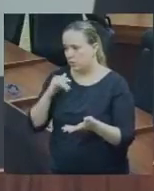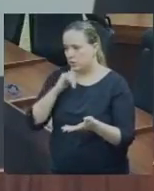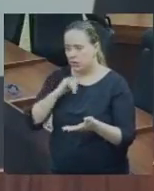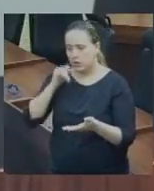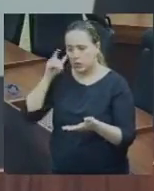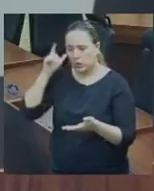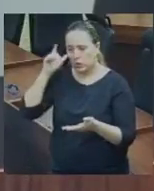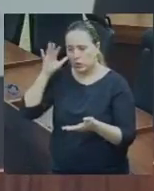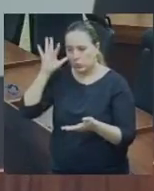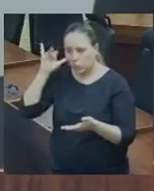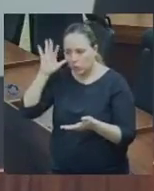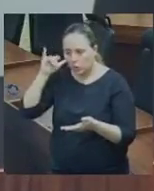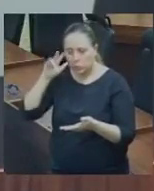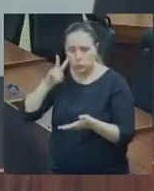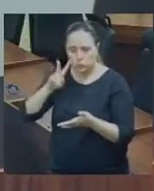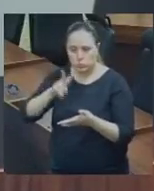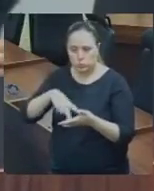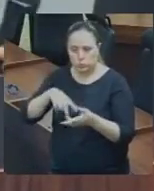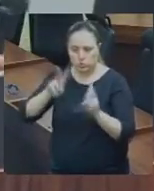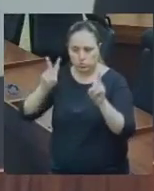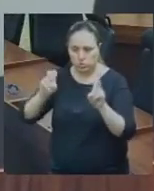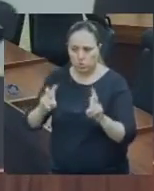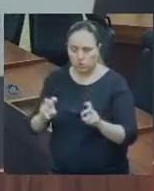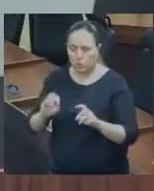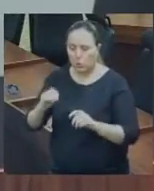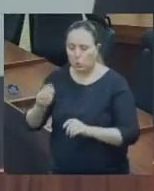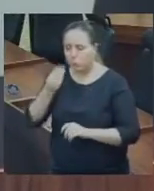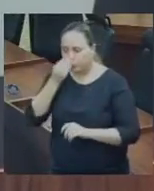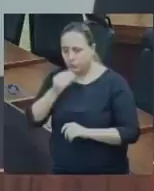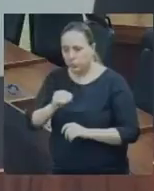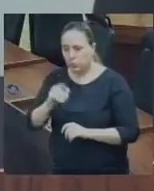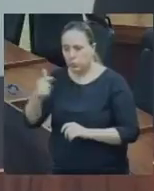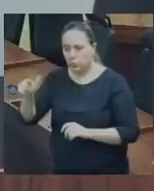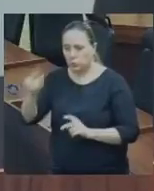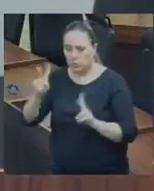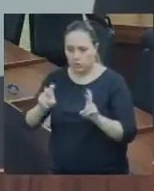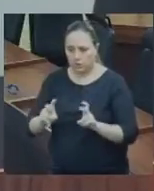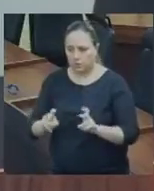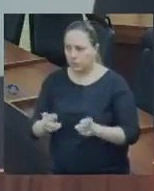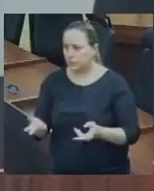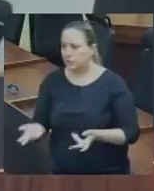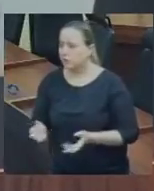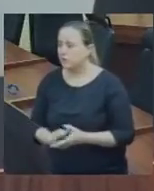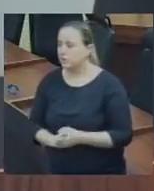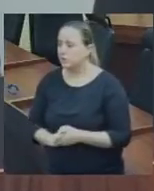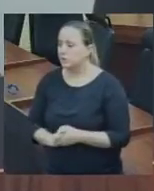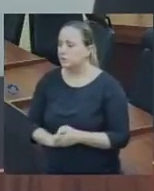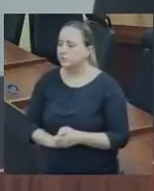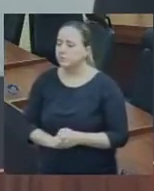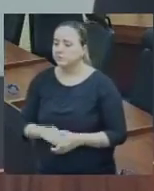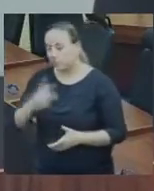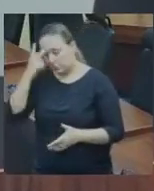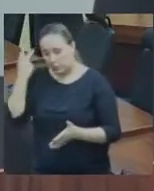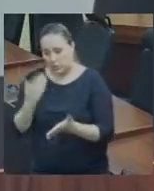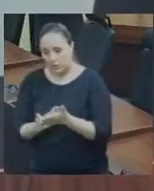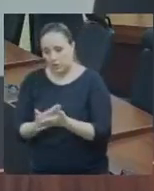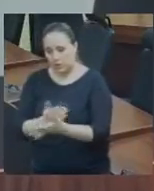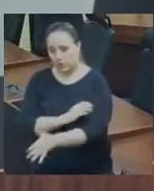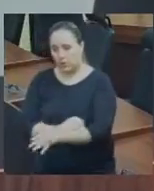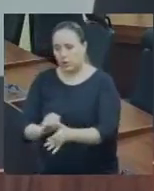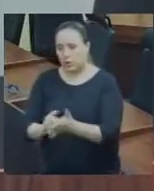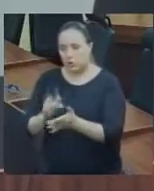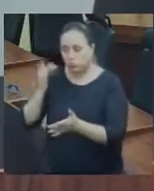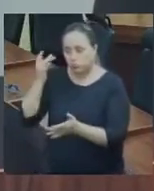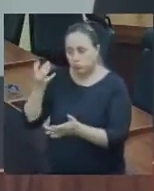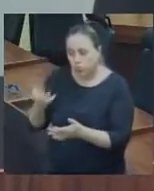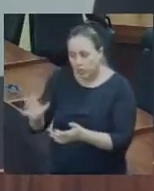sobre um certo assunto que você ignora um certo assunto né digamos que está estudando para concurso e não quer que ninguém sabia o que